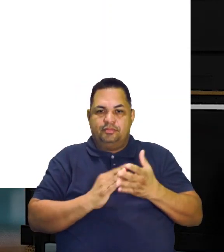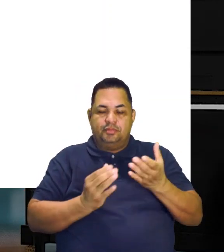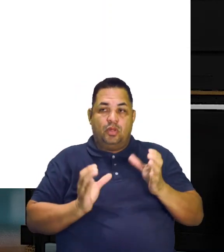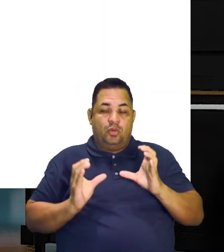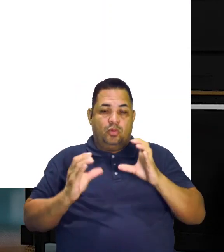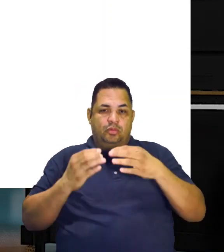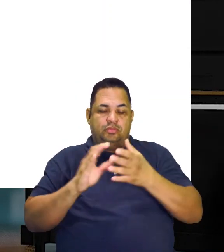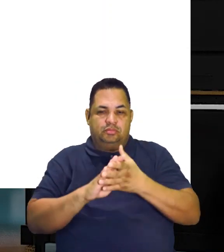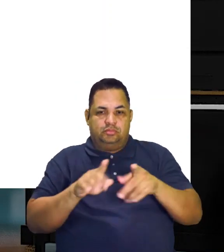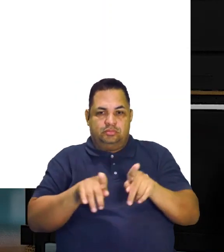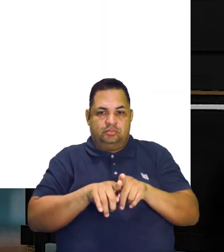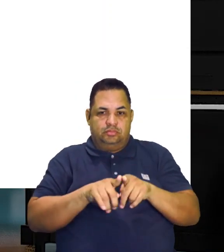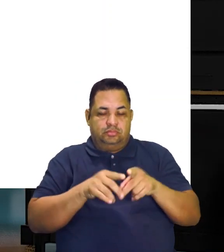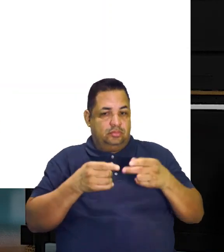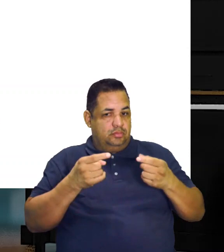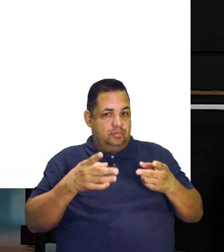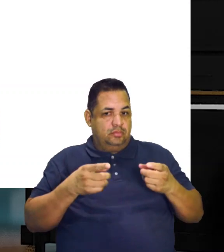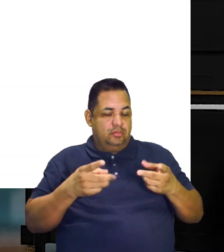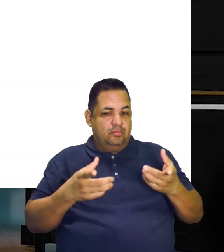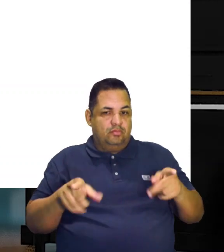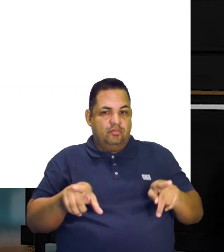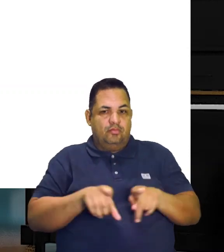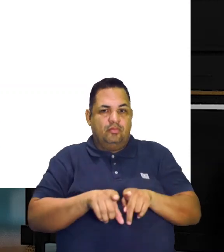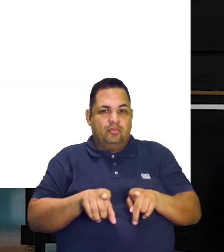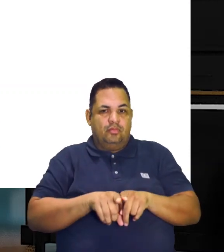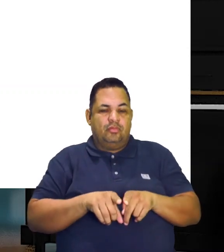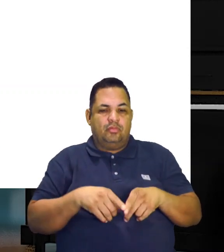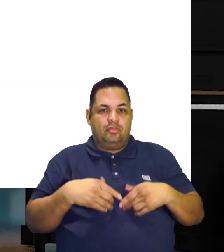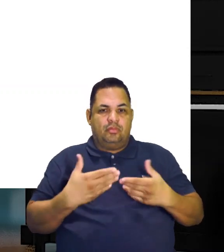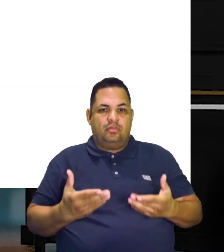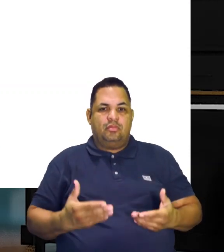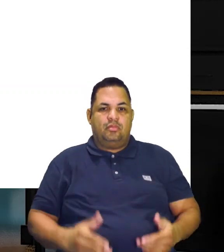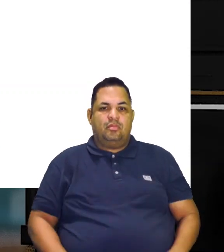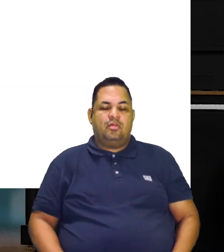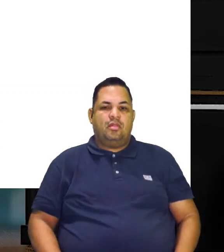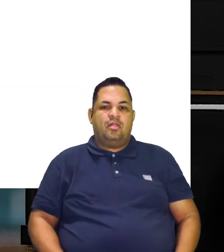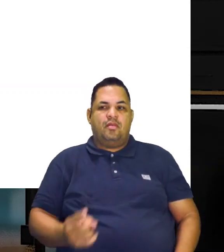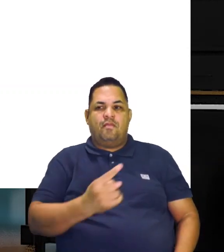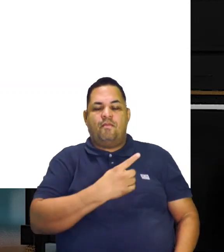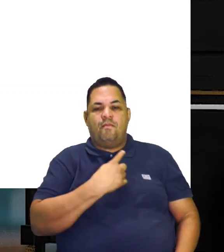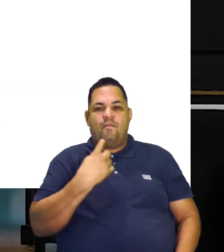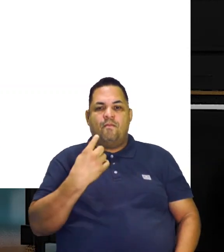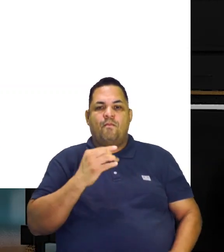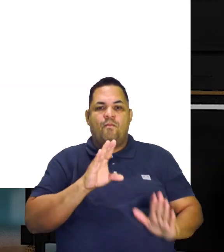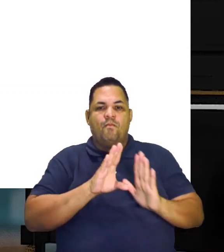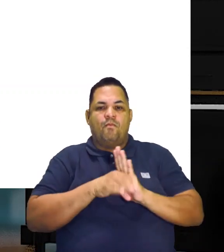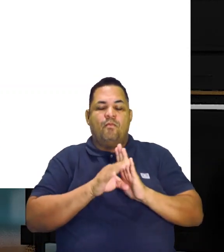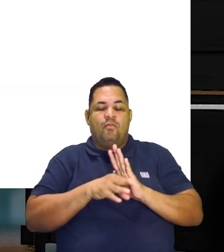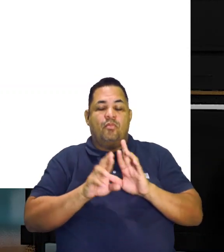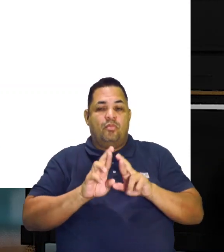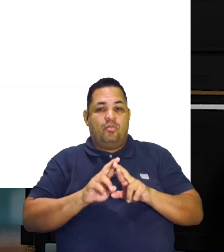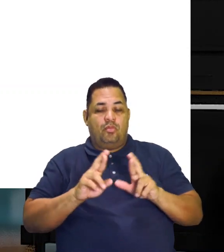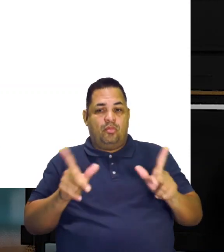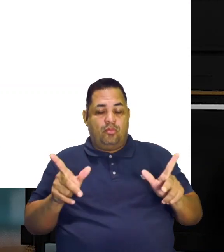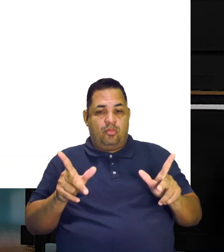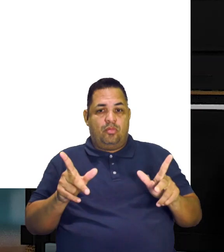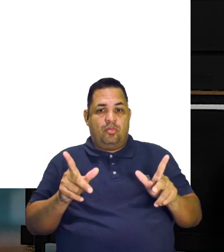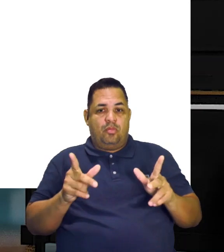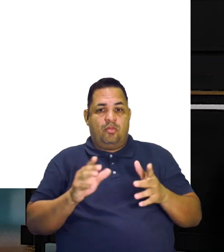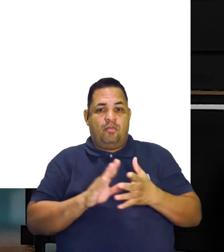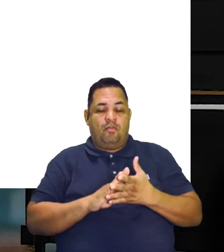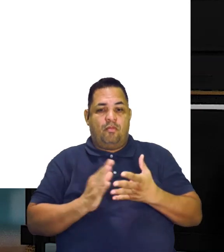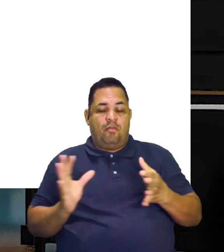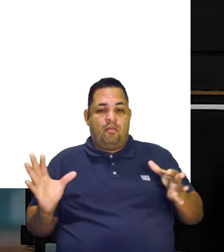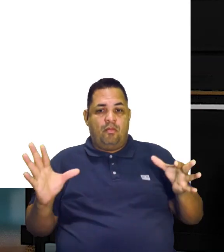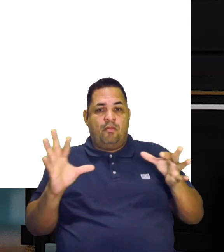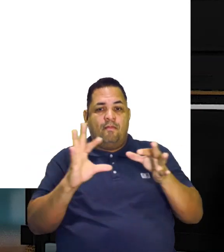alguns grupos, ou para comercializar, né? Então é isso. O nosso conceito é diferente do deles. O conceito deles